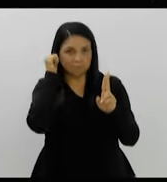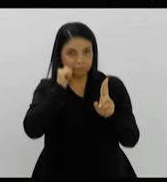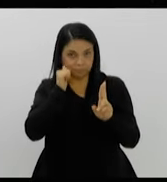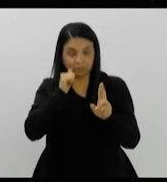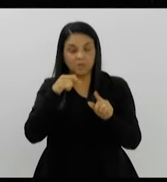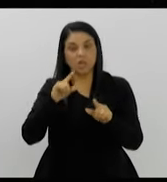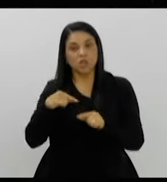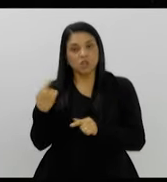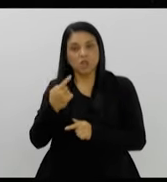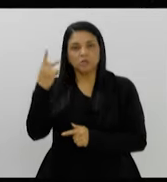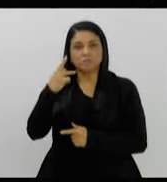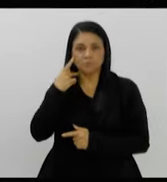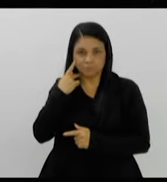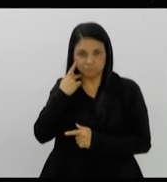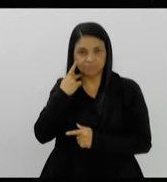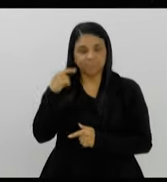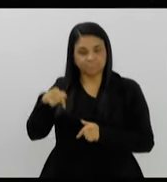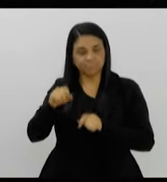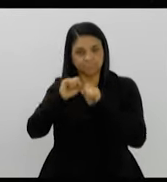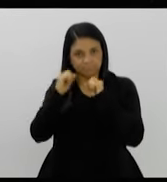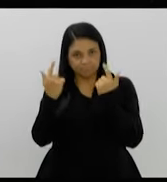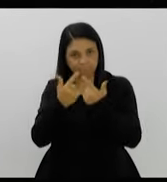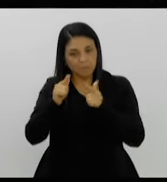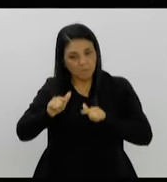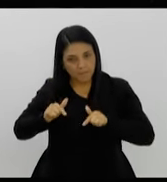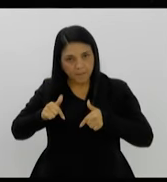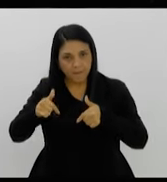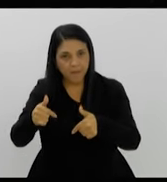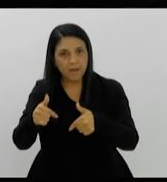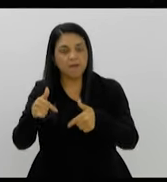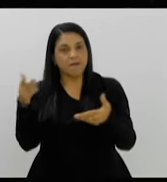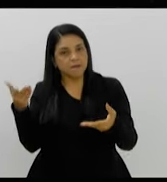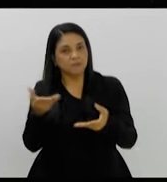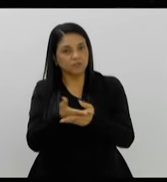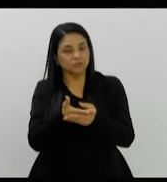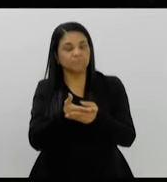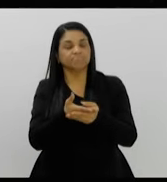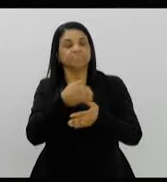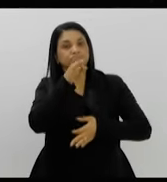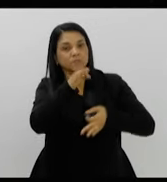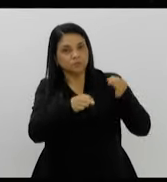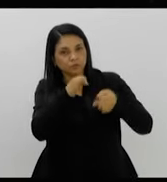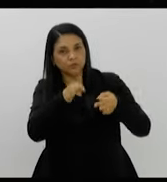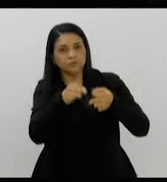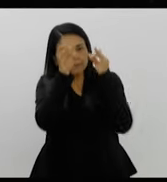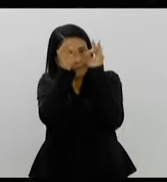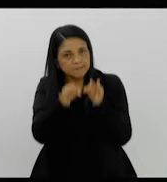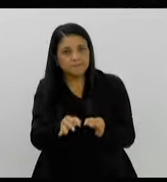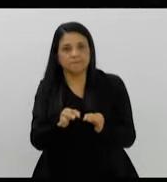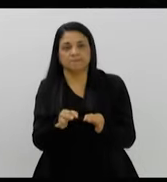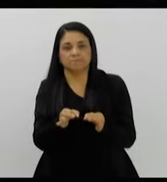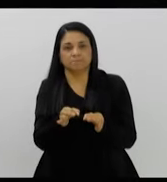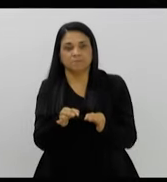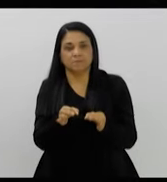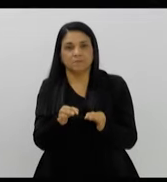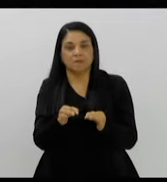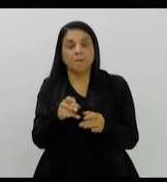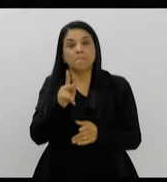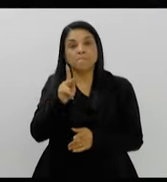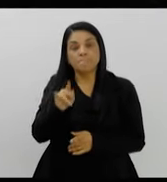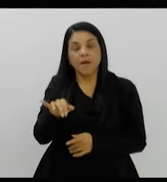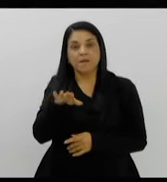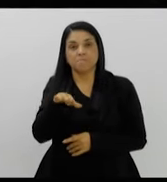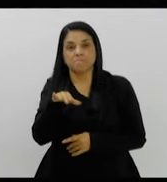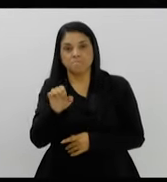está tomando todas as providências e Esperamos que de fato a justiça seja feita justiça para pais e